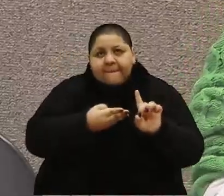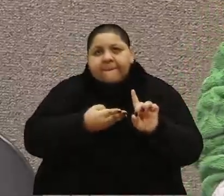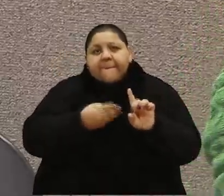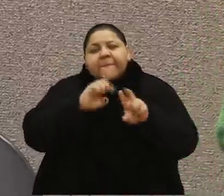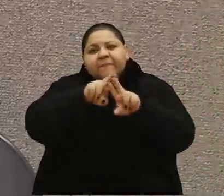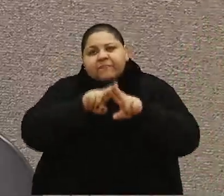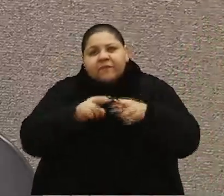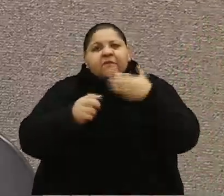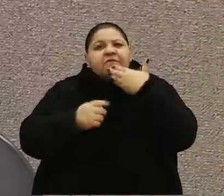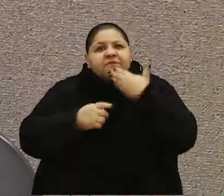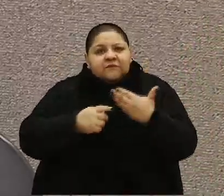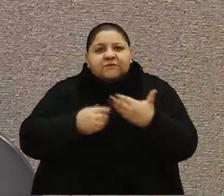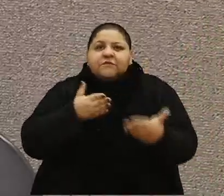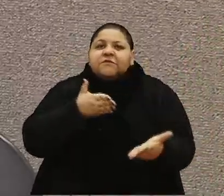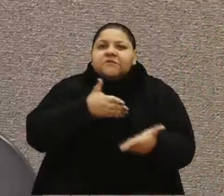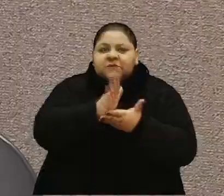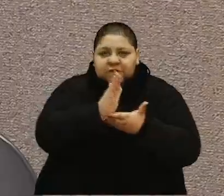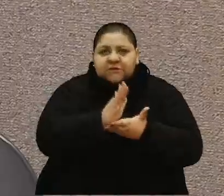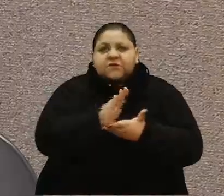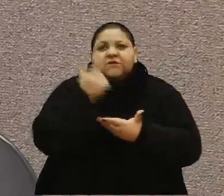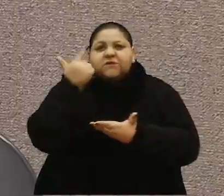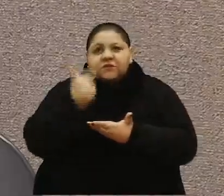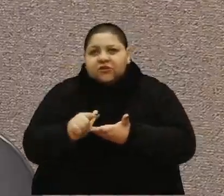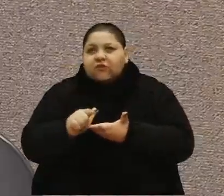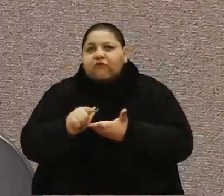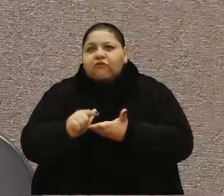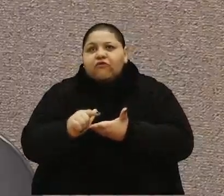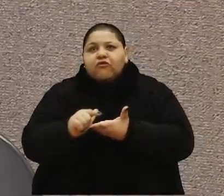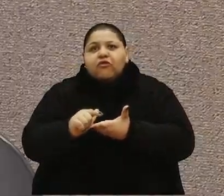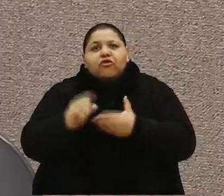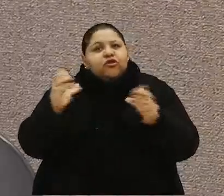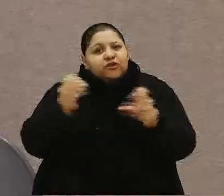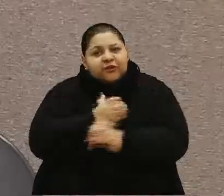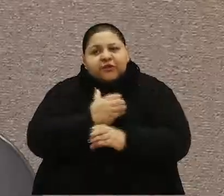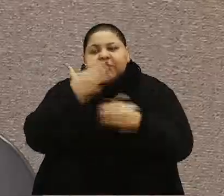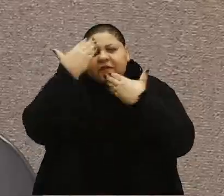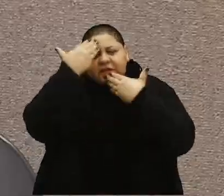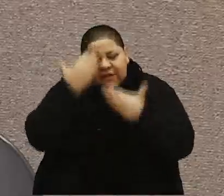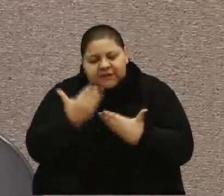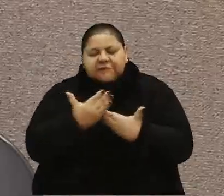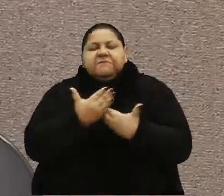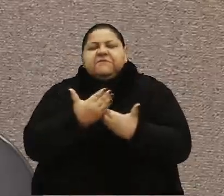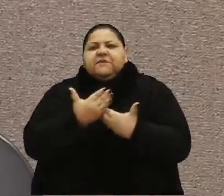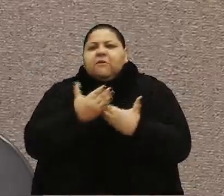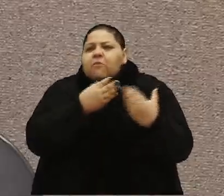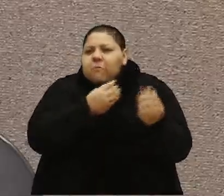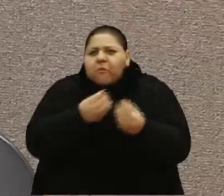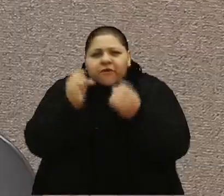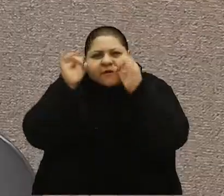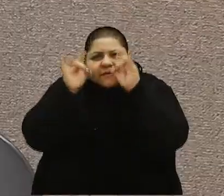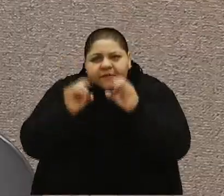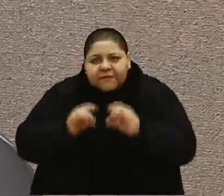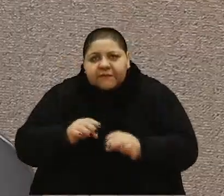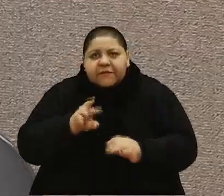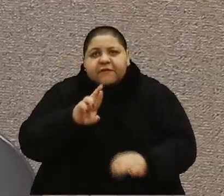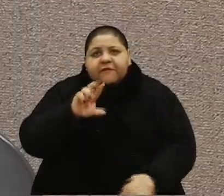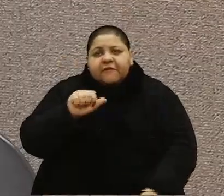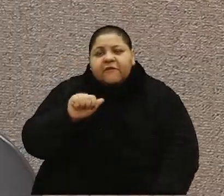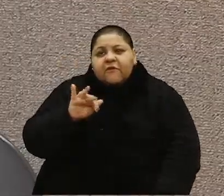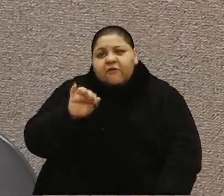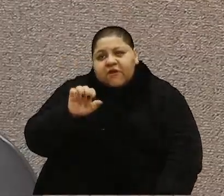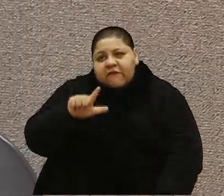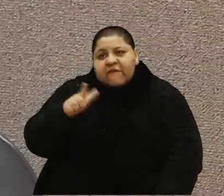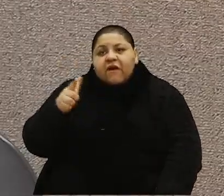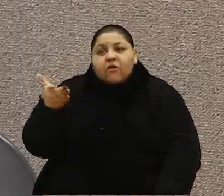pedimos essa aprovação também, mais uma vez, unânime, e fazendo um agradecimento muito, muito, muito especial ao Rafael, que eu já citei, que está